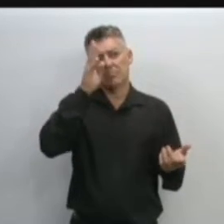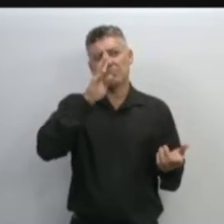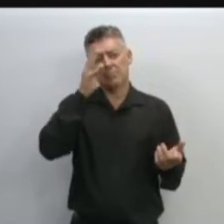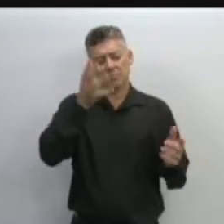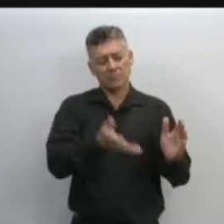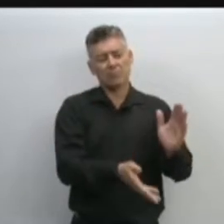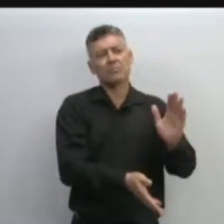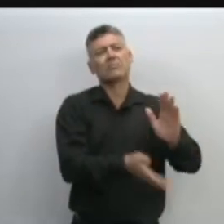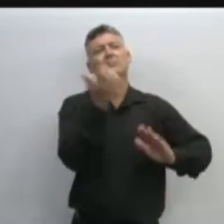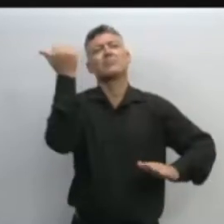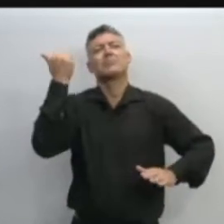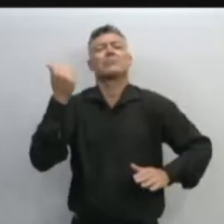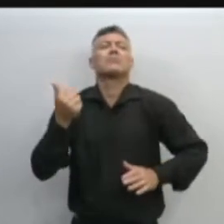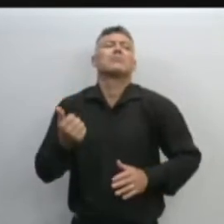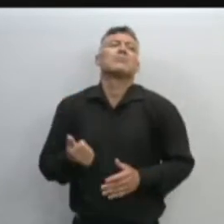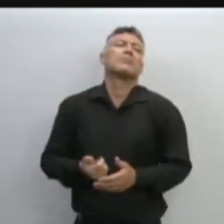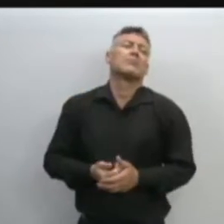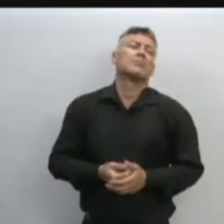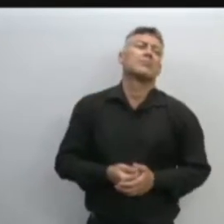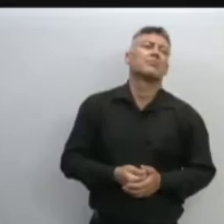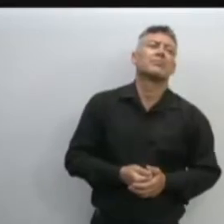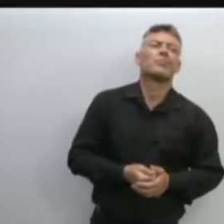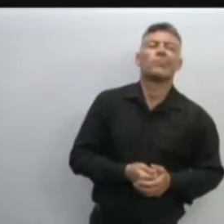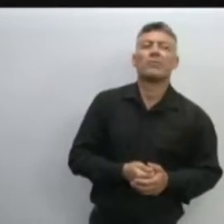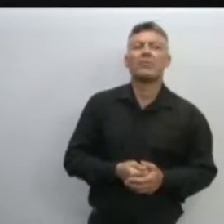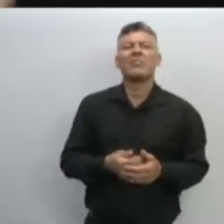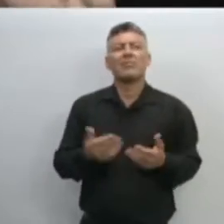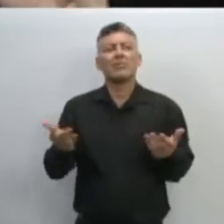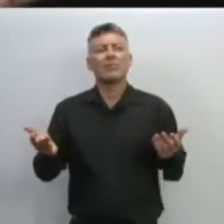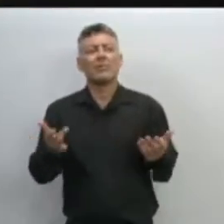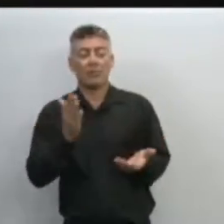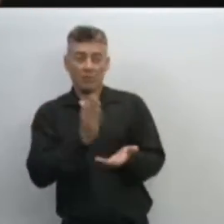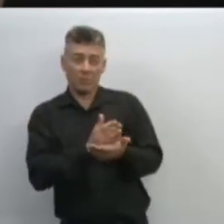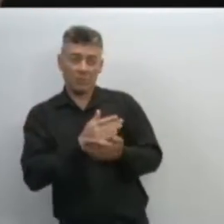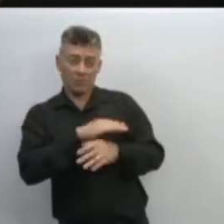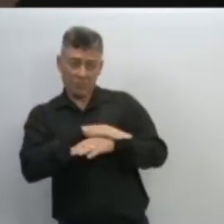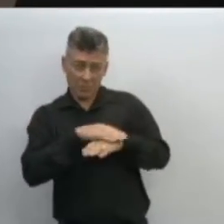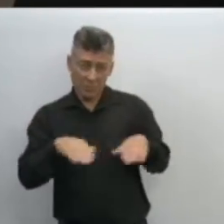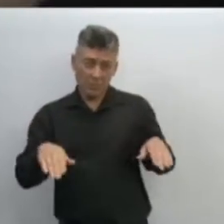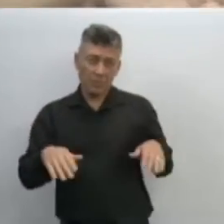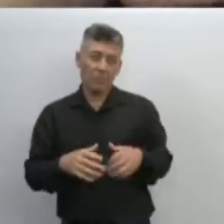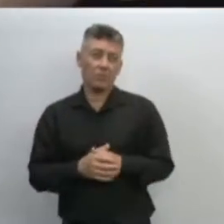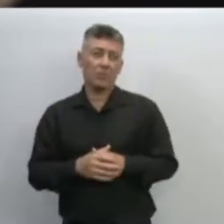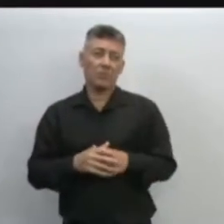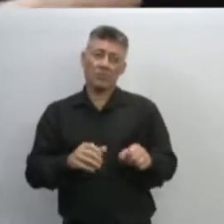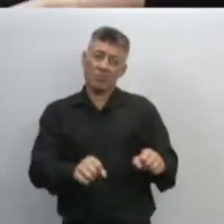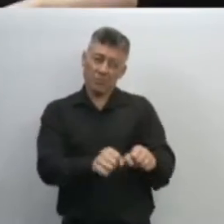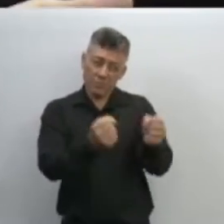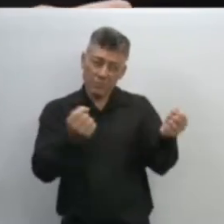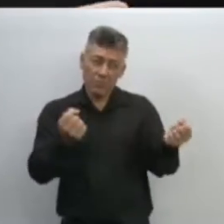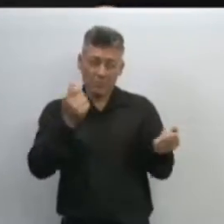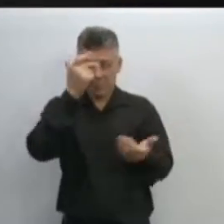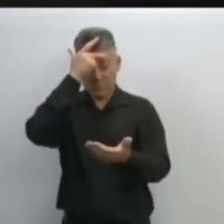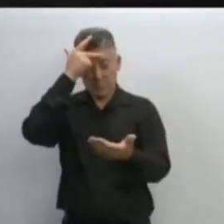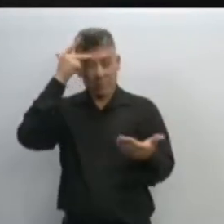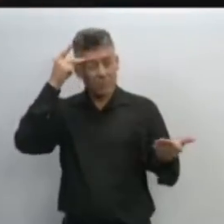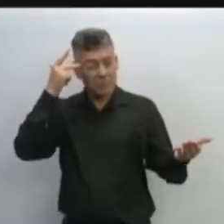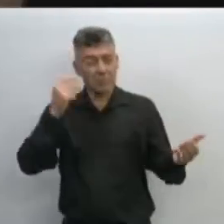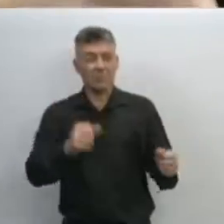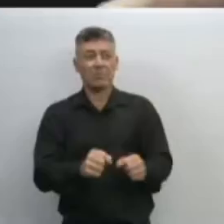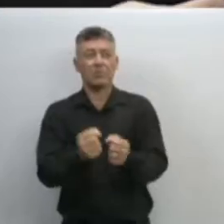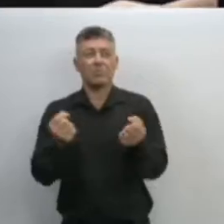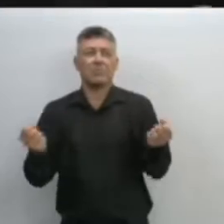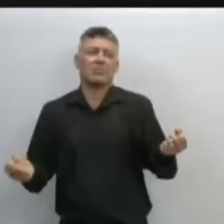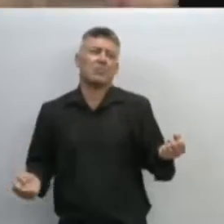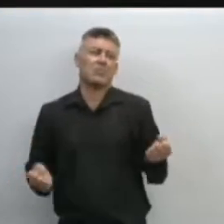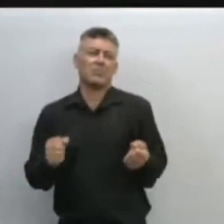academias para poder realmente prejudicando os moradores daquela região, como